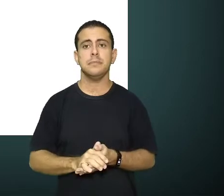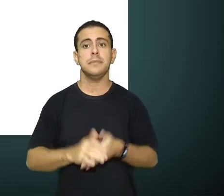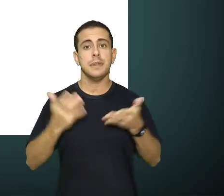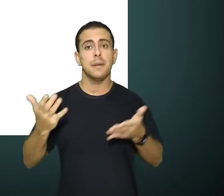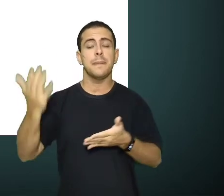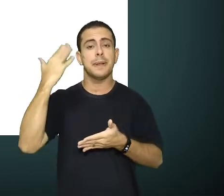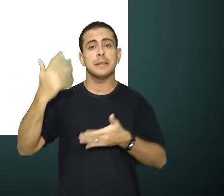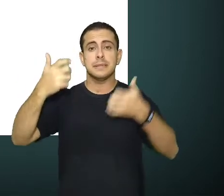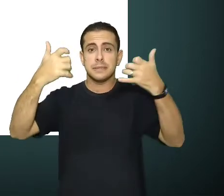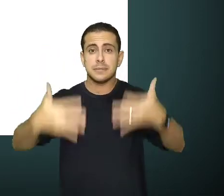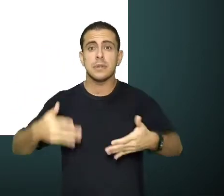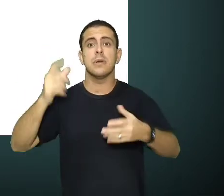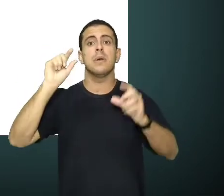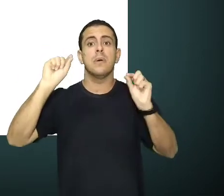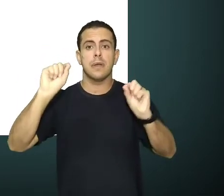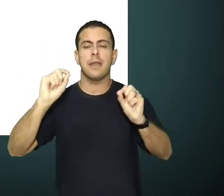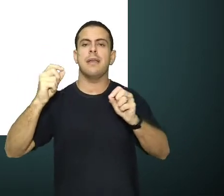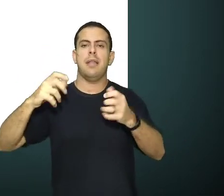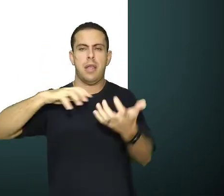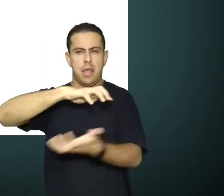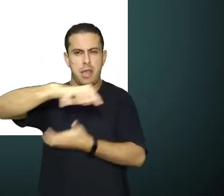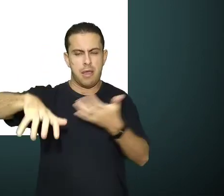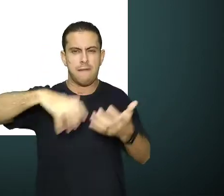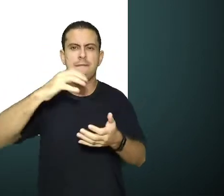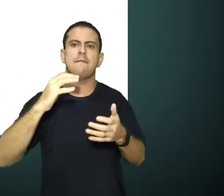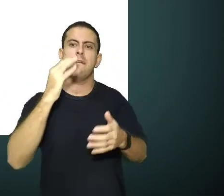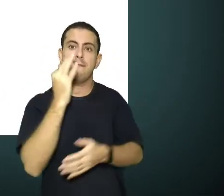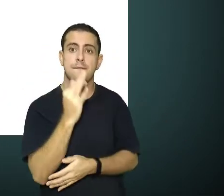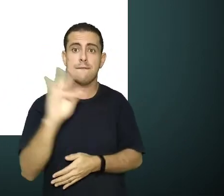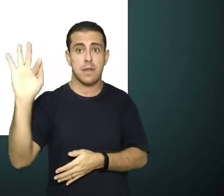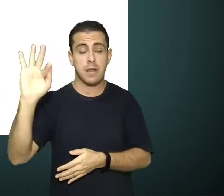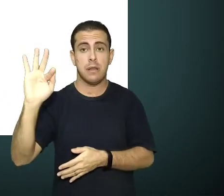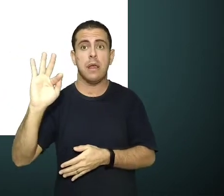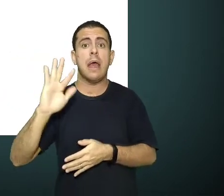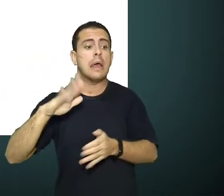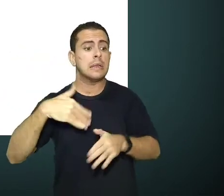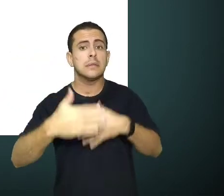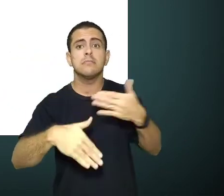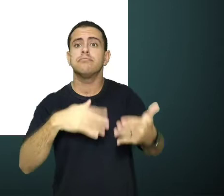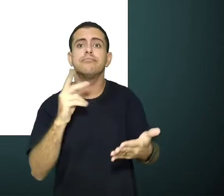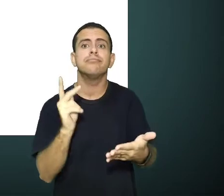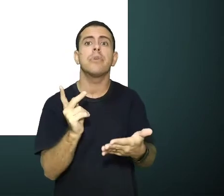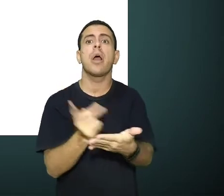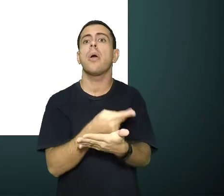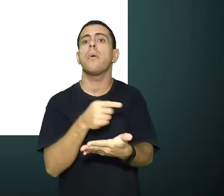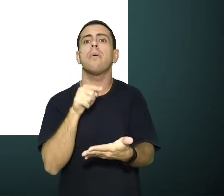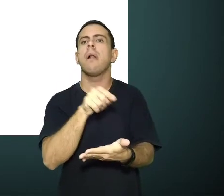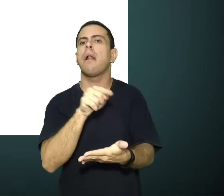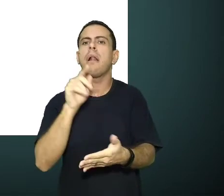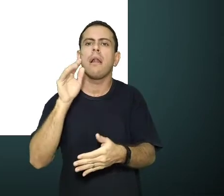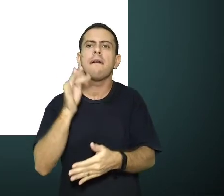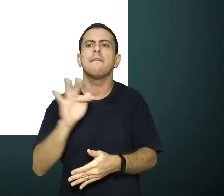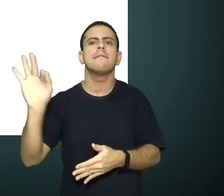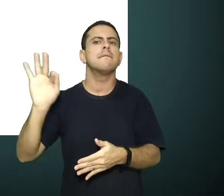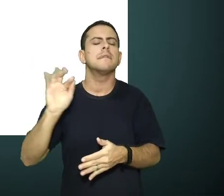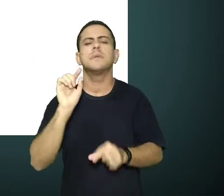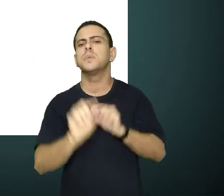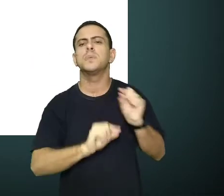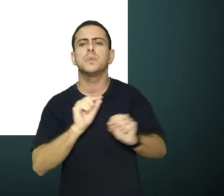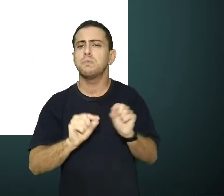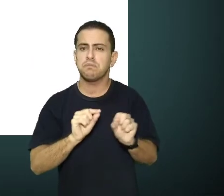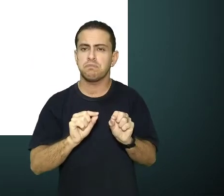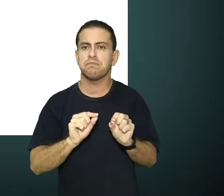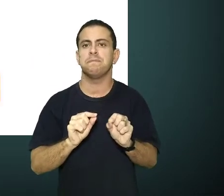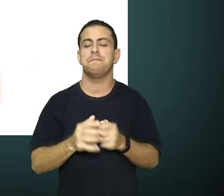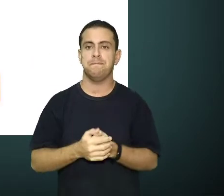Já conversamos por aqui sobre a Revolução Francesa e chegou a hora de falarmos sobre os próximos episódios da história